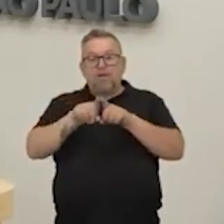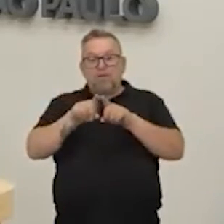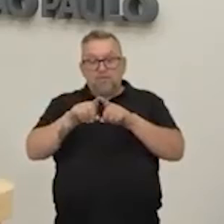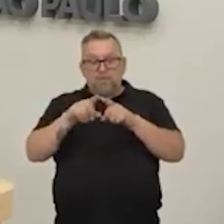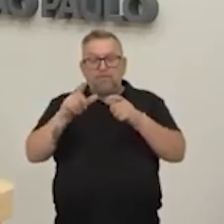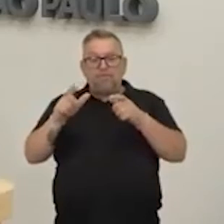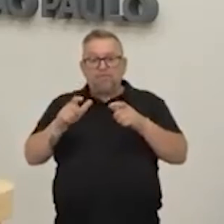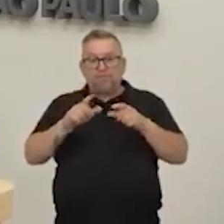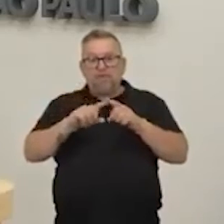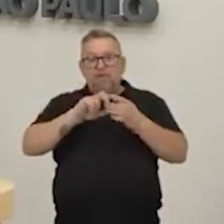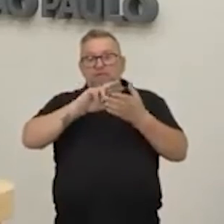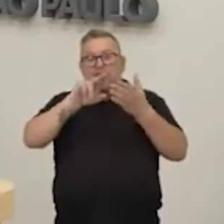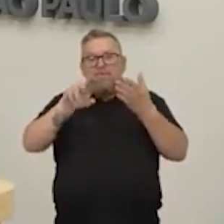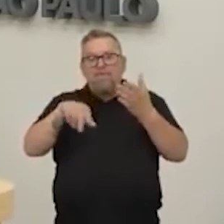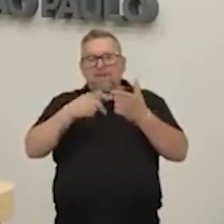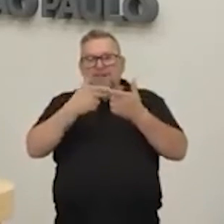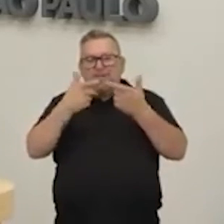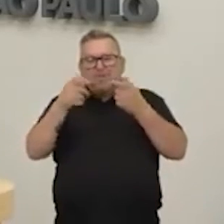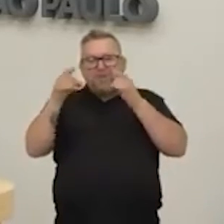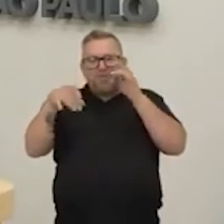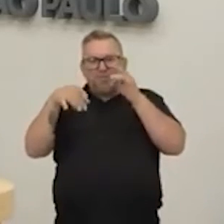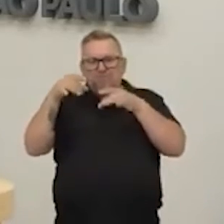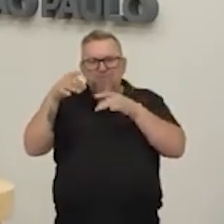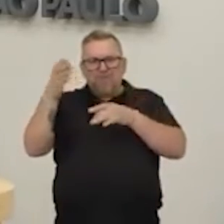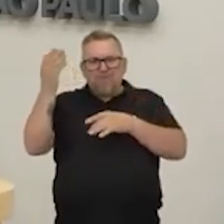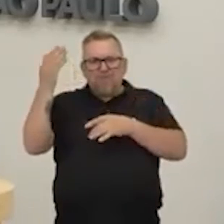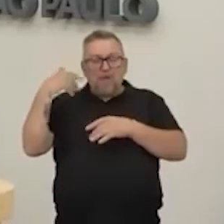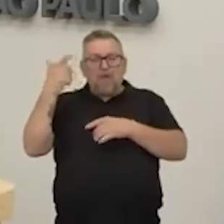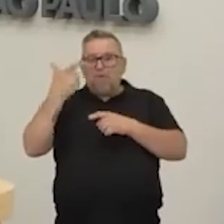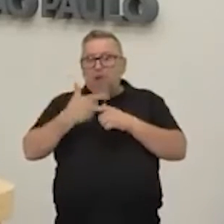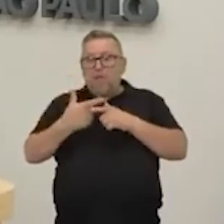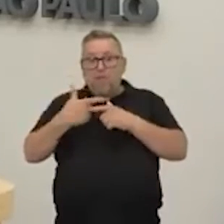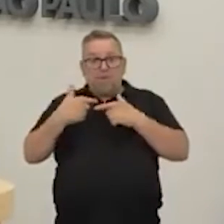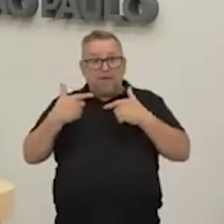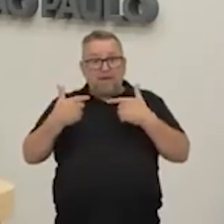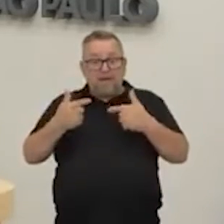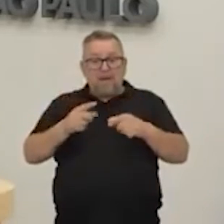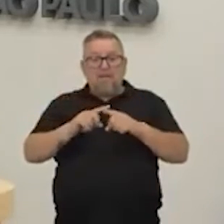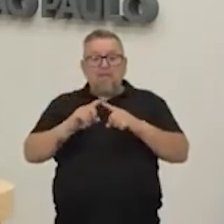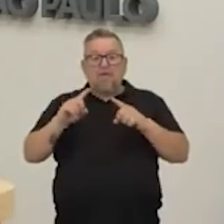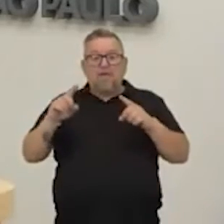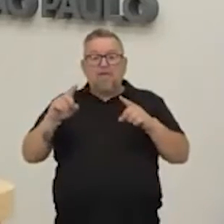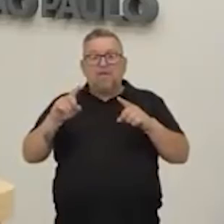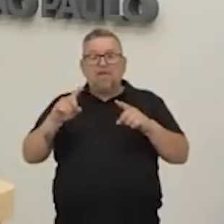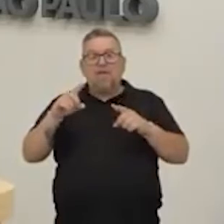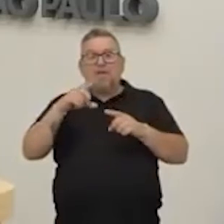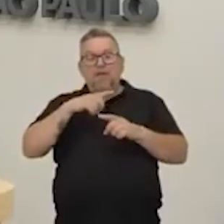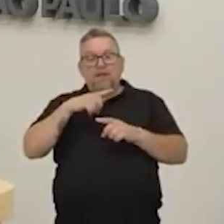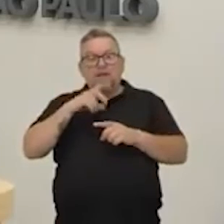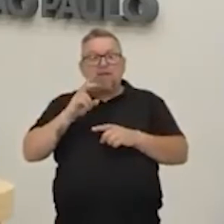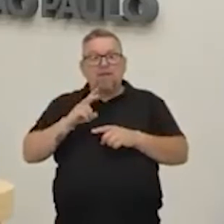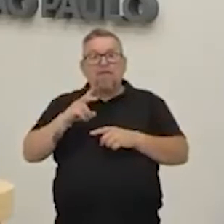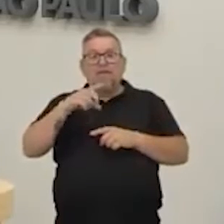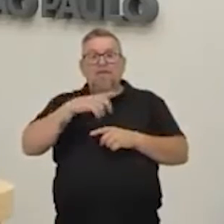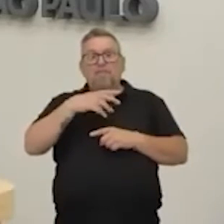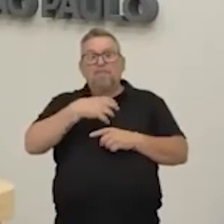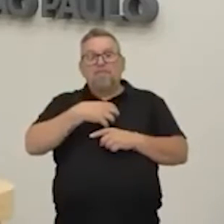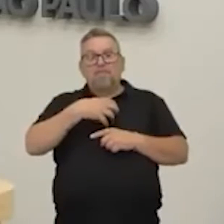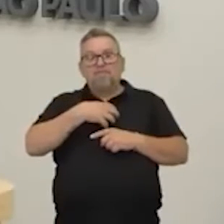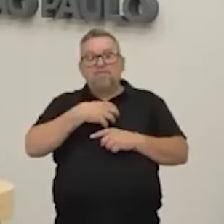território. Vários resquícios, assim, que logicamente não geram um conflito de guerra armada, mas que gera sempre, né, uma